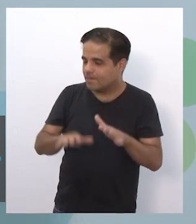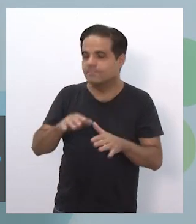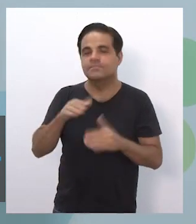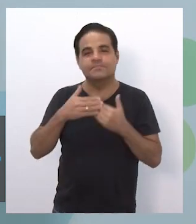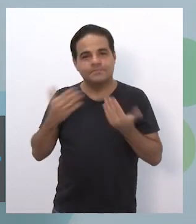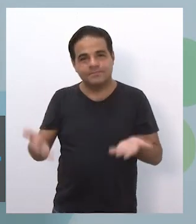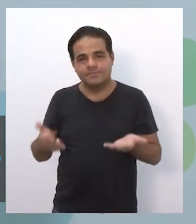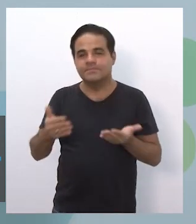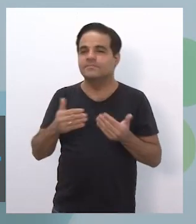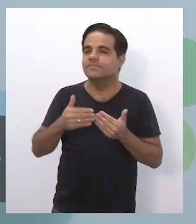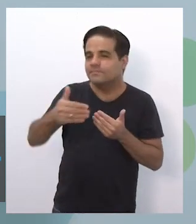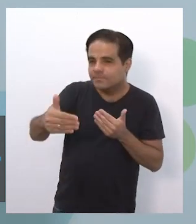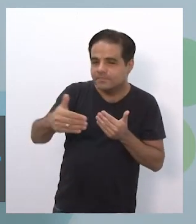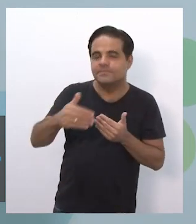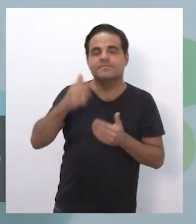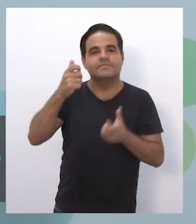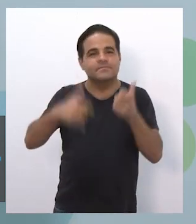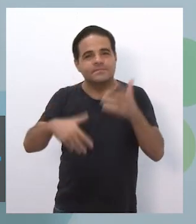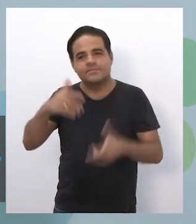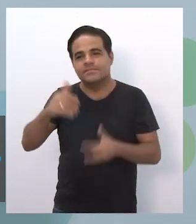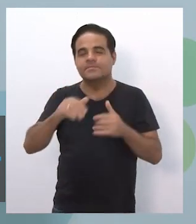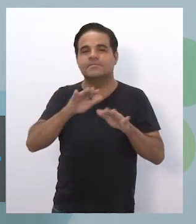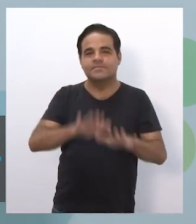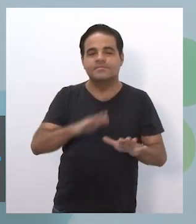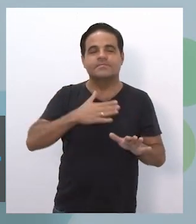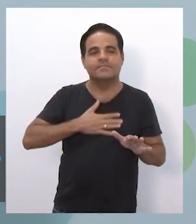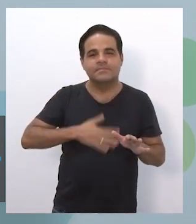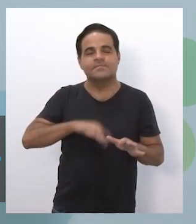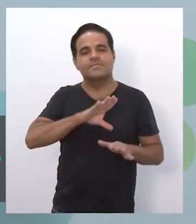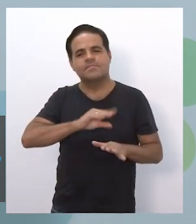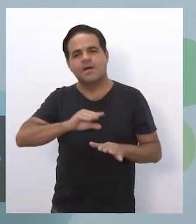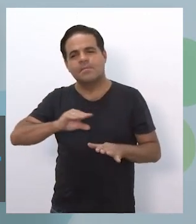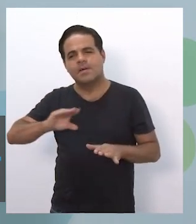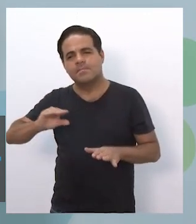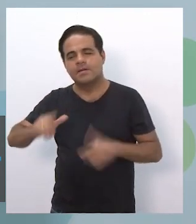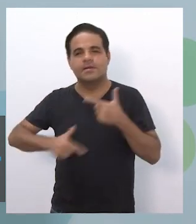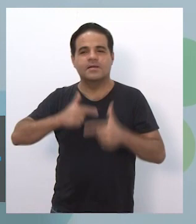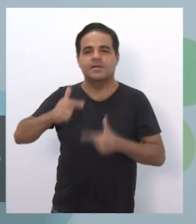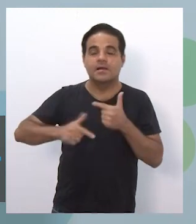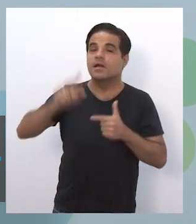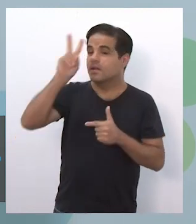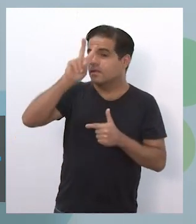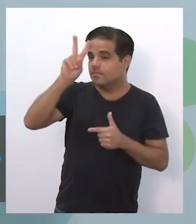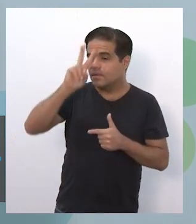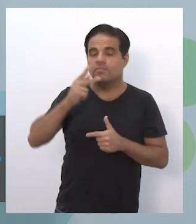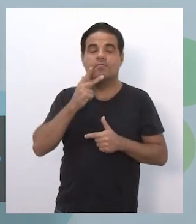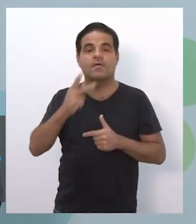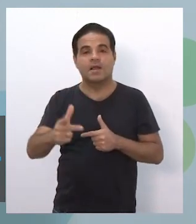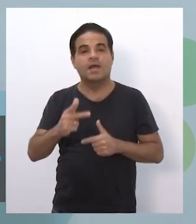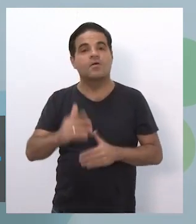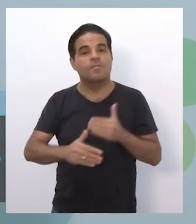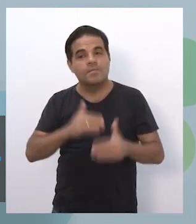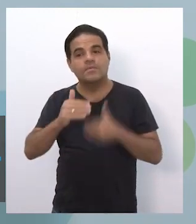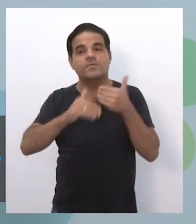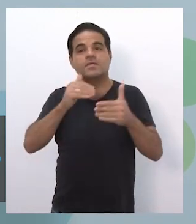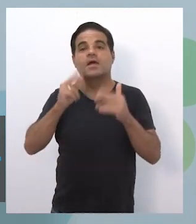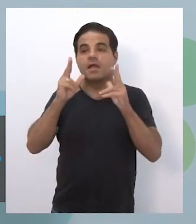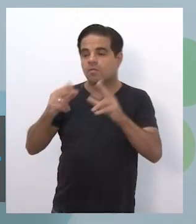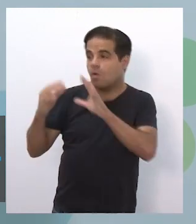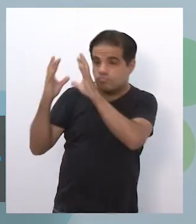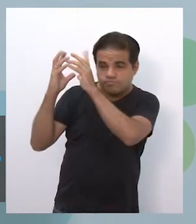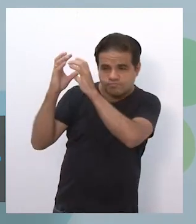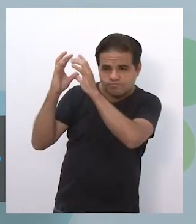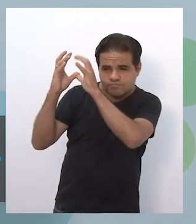ter um pouco, como que eu falo, um pouco mais de lentidão nessas tarefas, né? Lembrando que eu falei, o processador é igual ao cérebro humano,